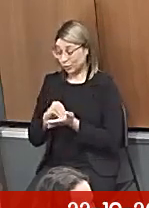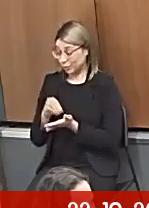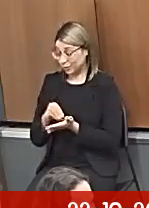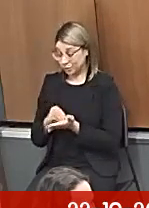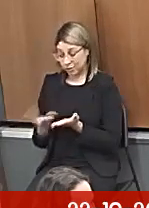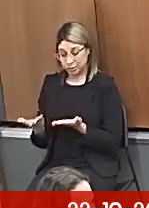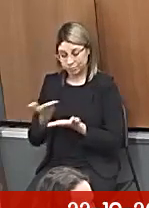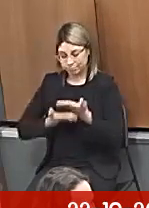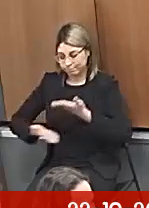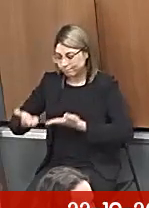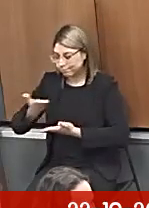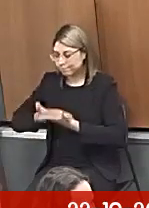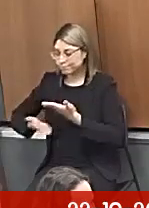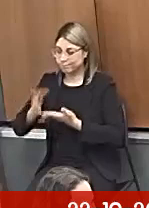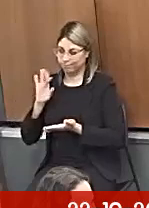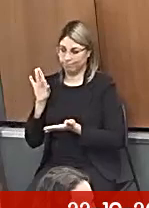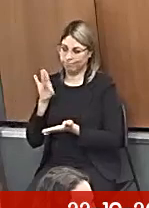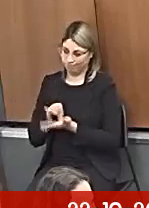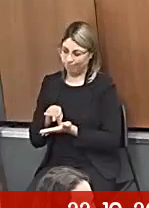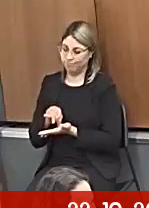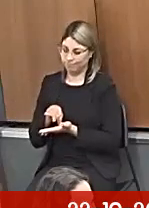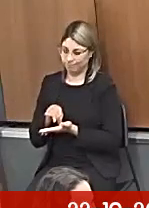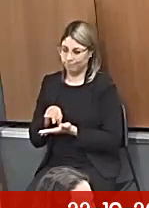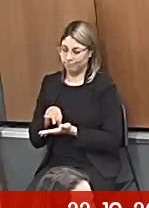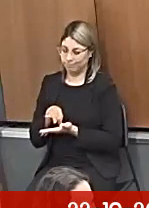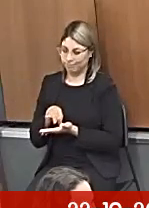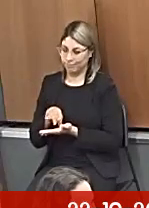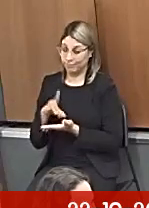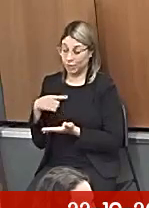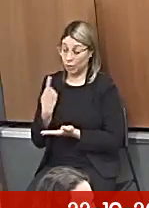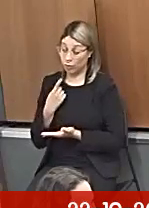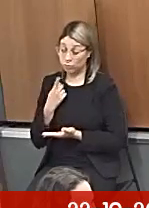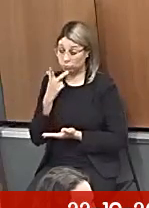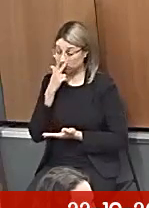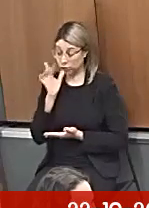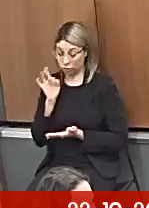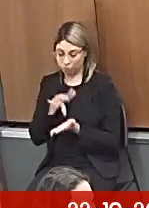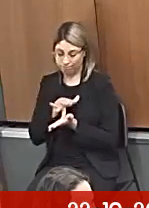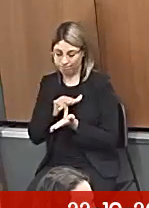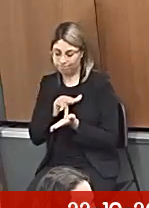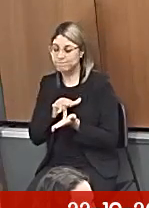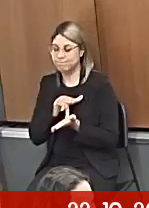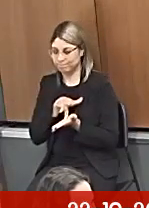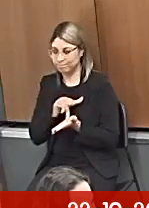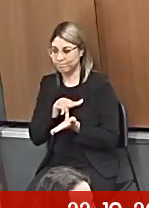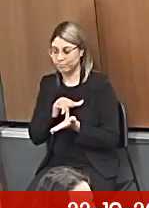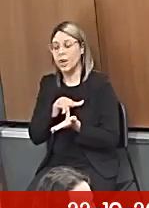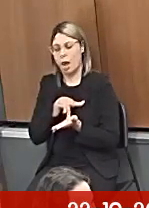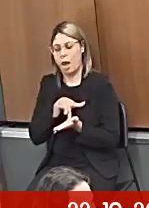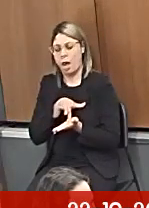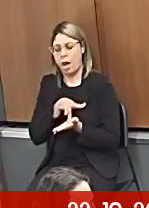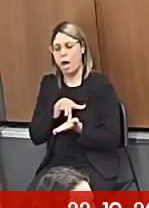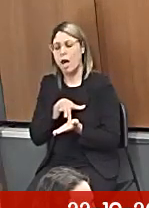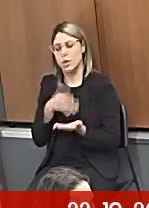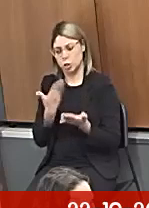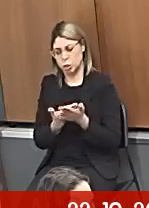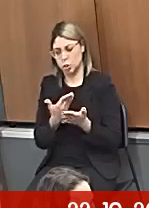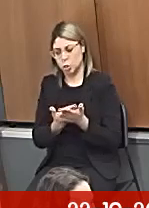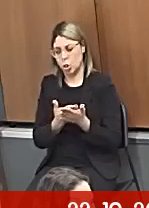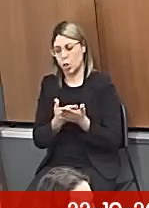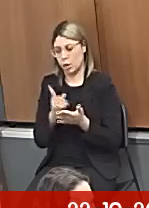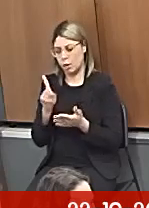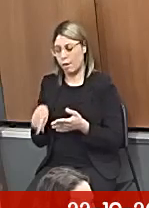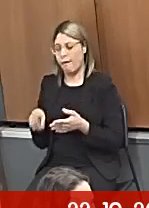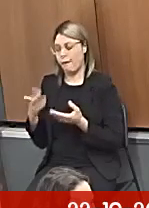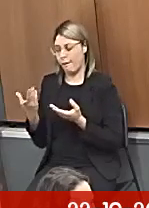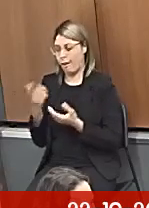fazendo integração de verdade. Nós fazemos de conta que colocamos o menino na escola comum, ele